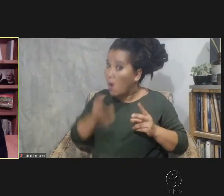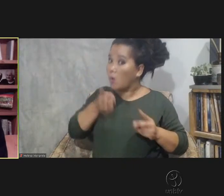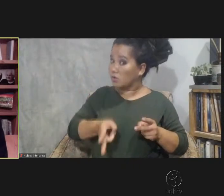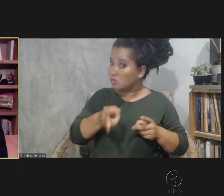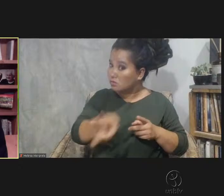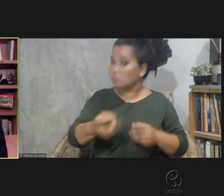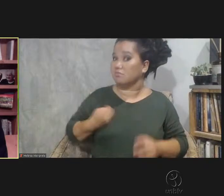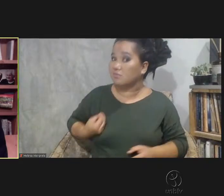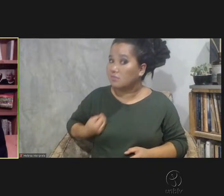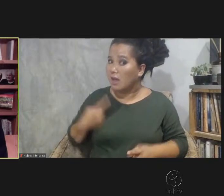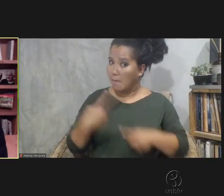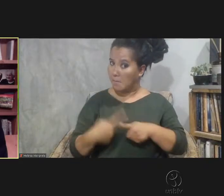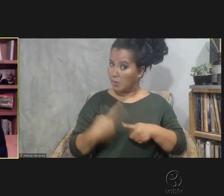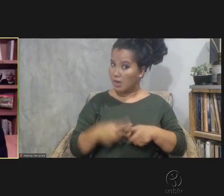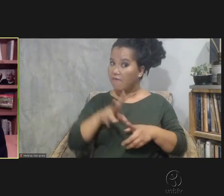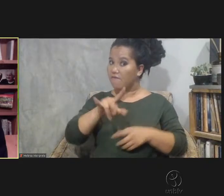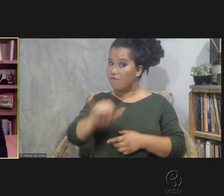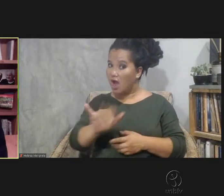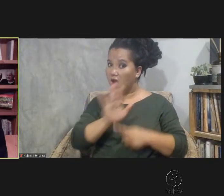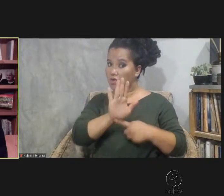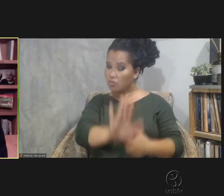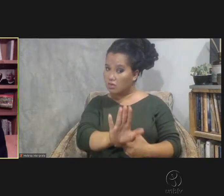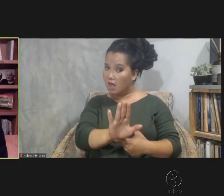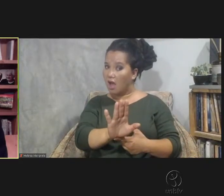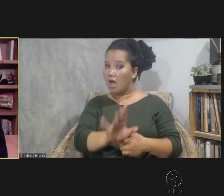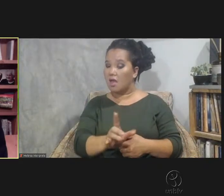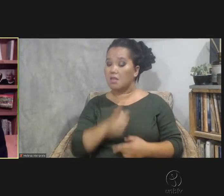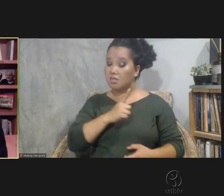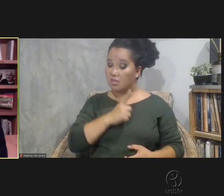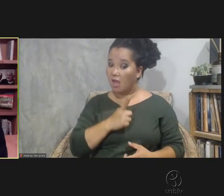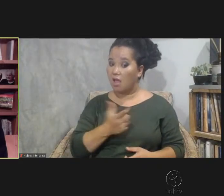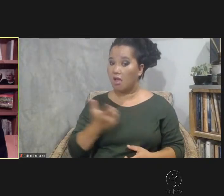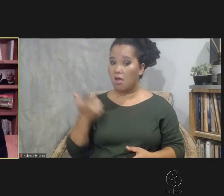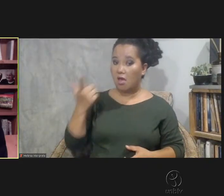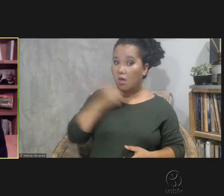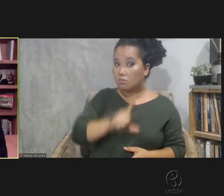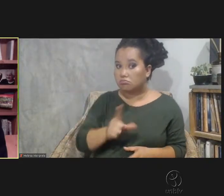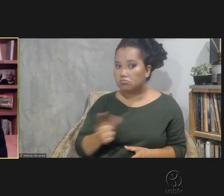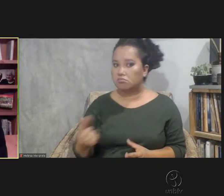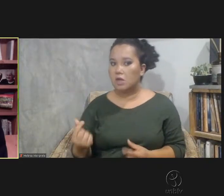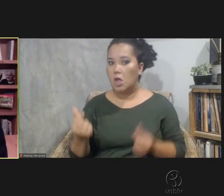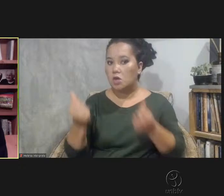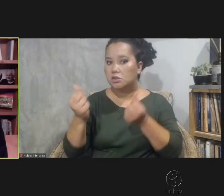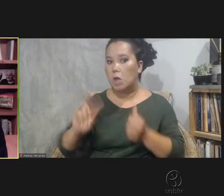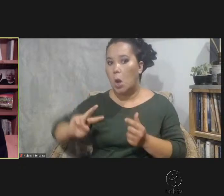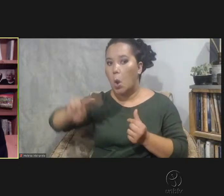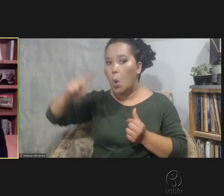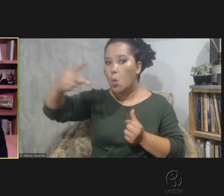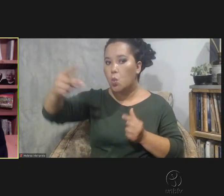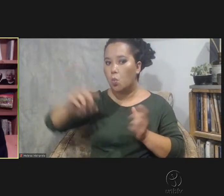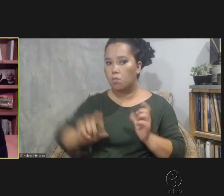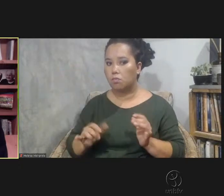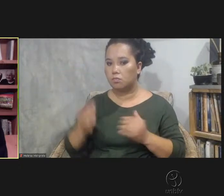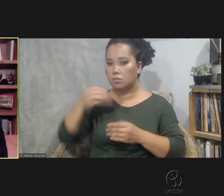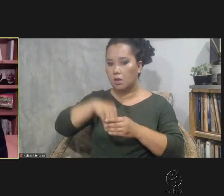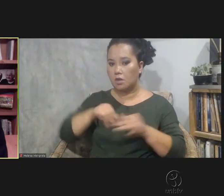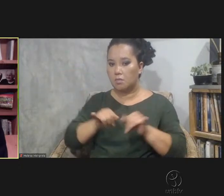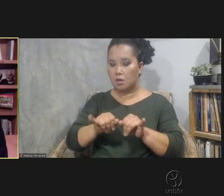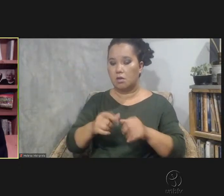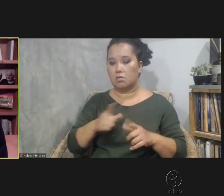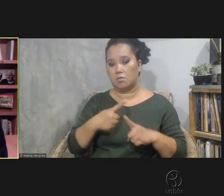comentou muito corretamente que se você quiser instituições de primeira